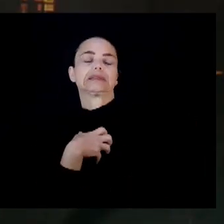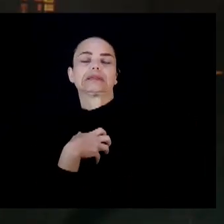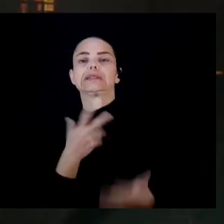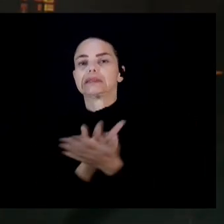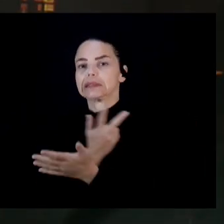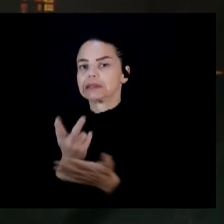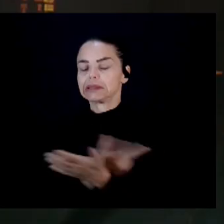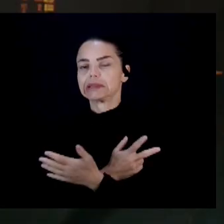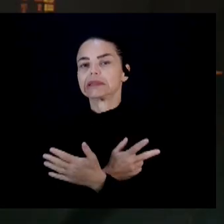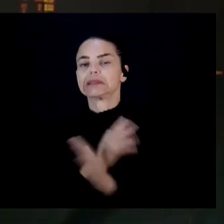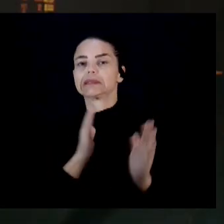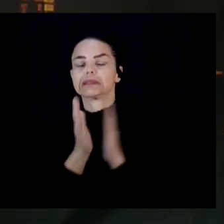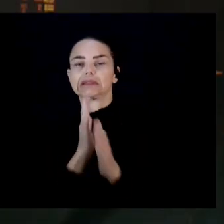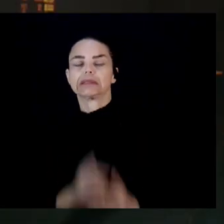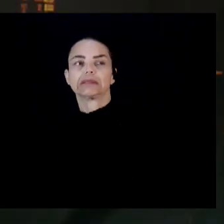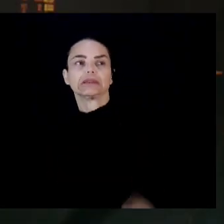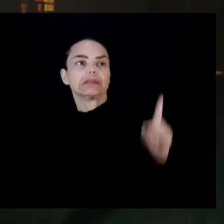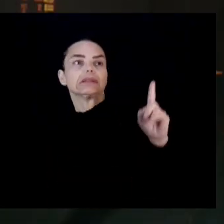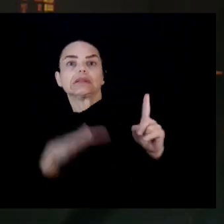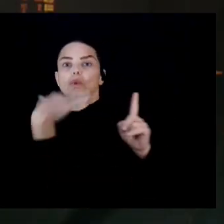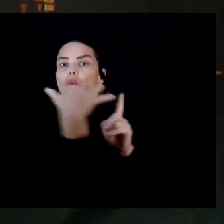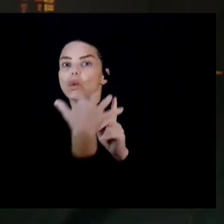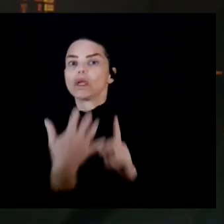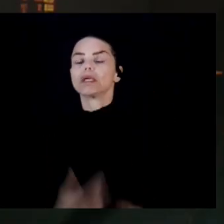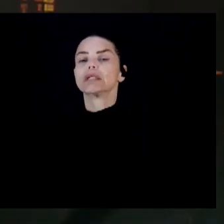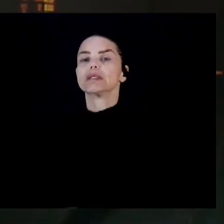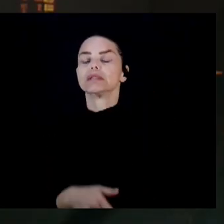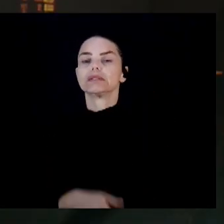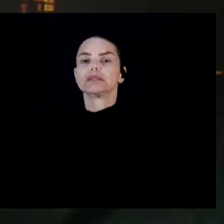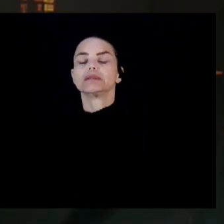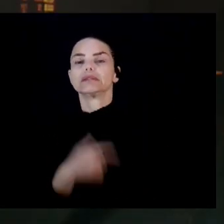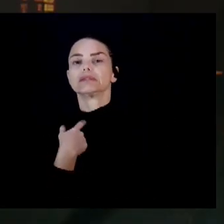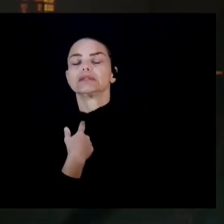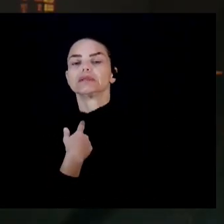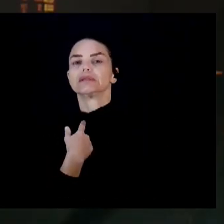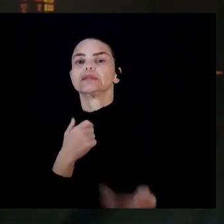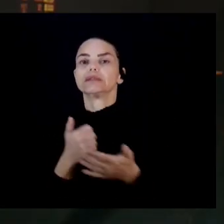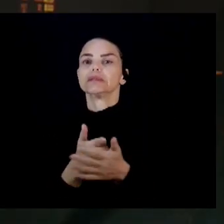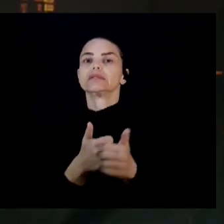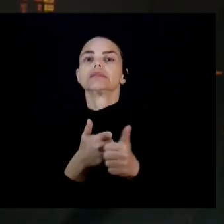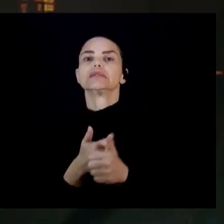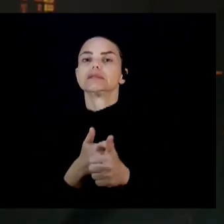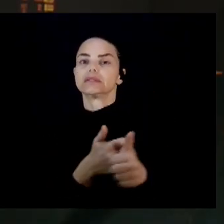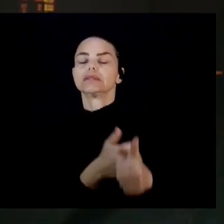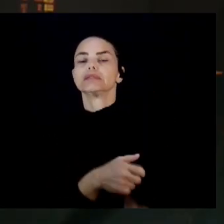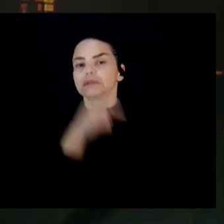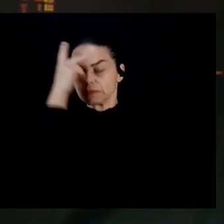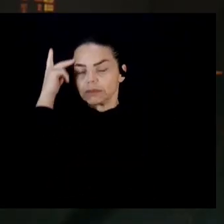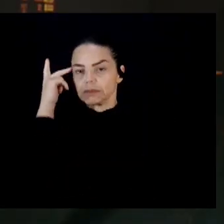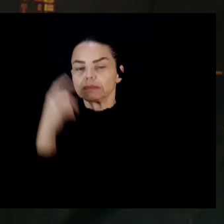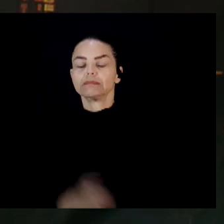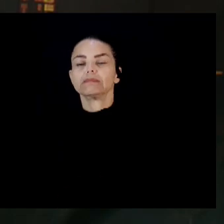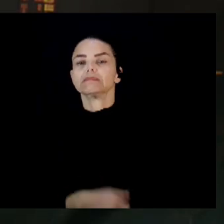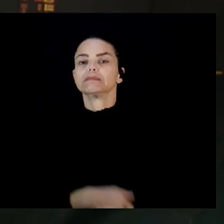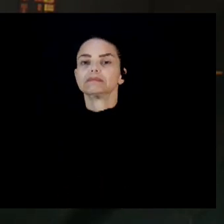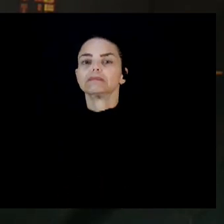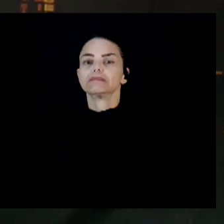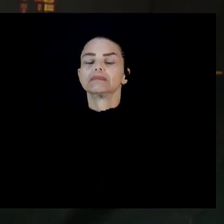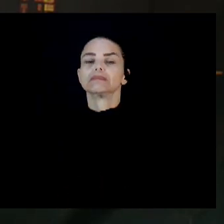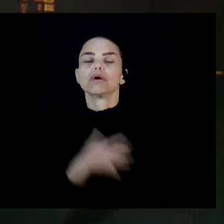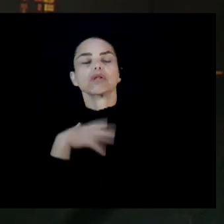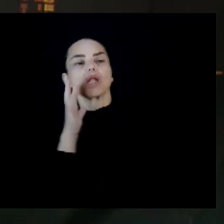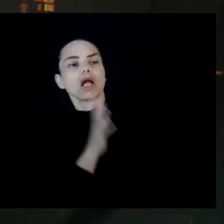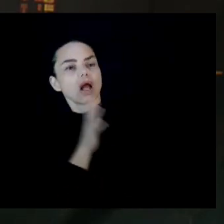de superexposição nas redes sociais, quando acompanhar outras pessoas pode inspirar ou gerar